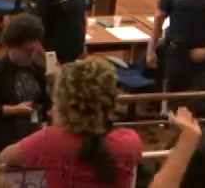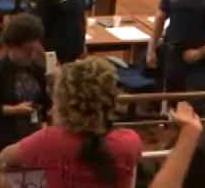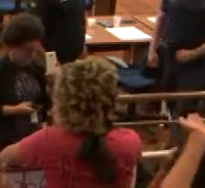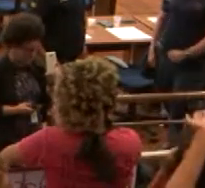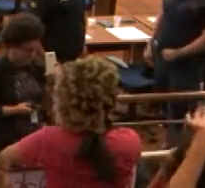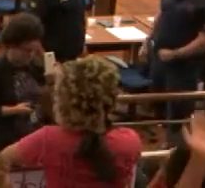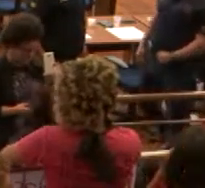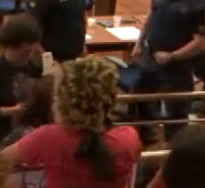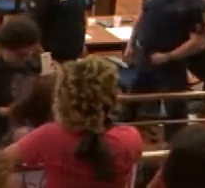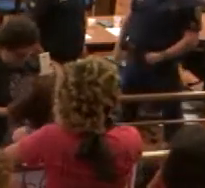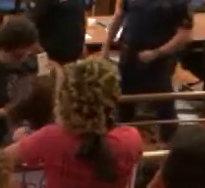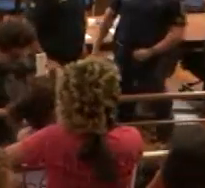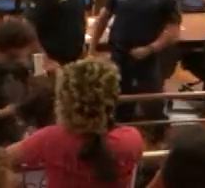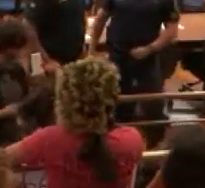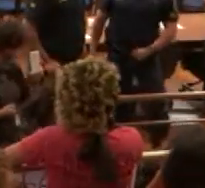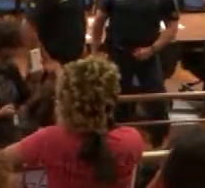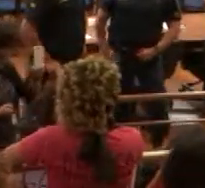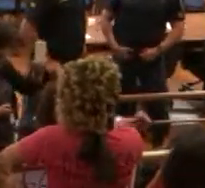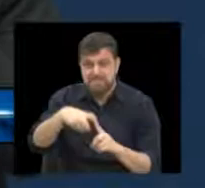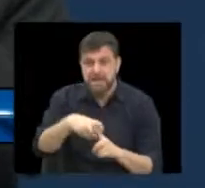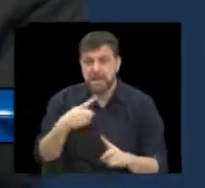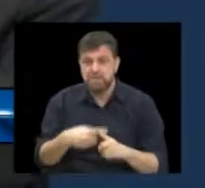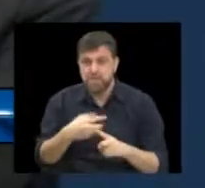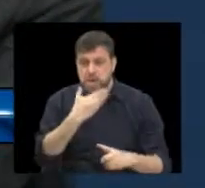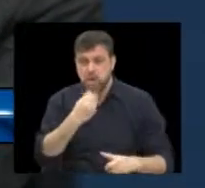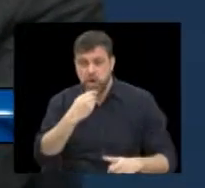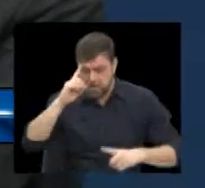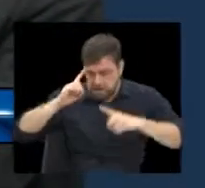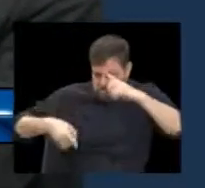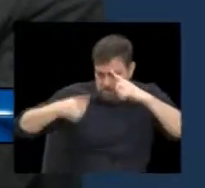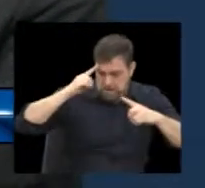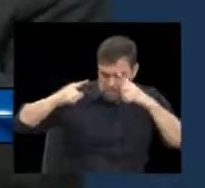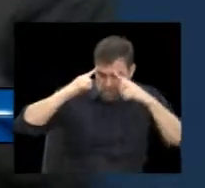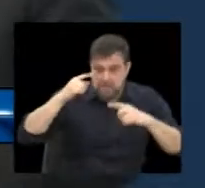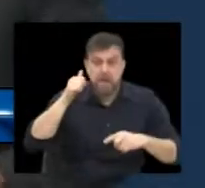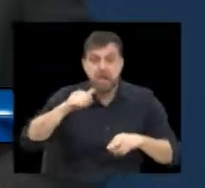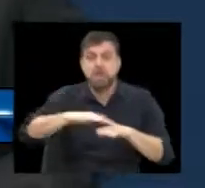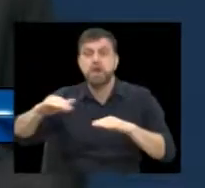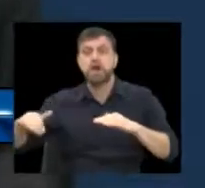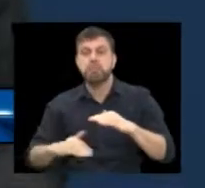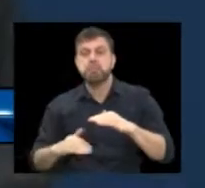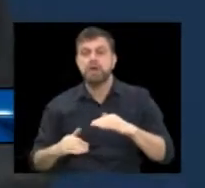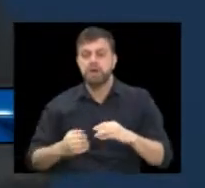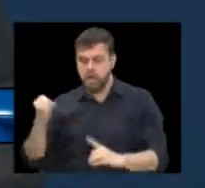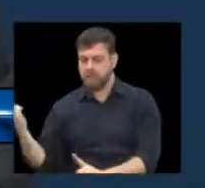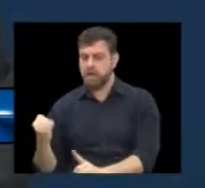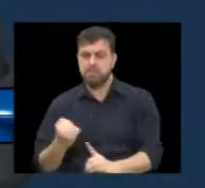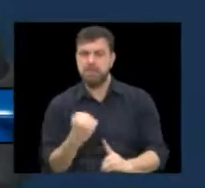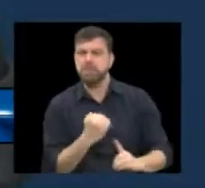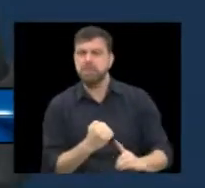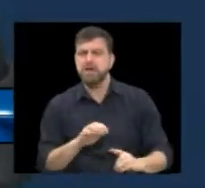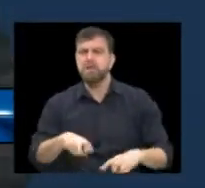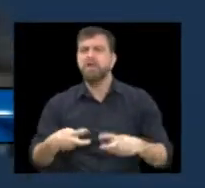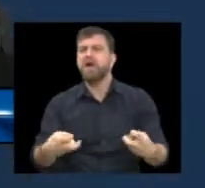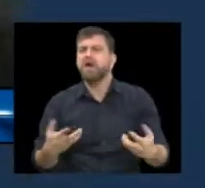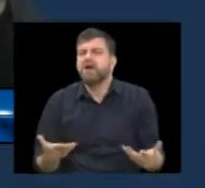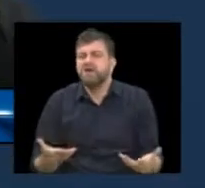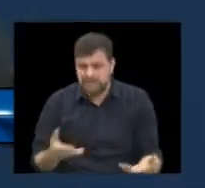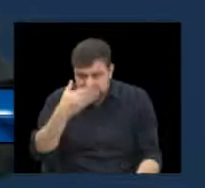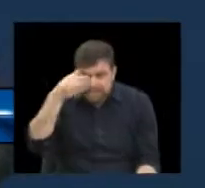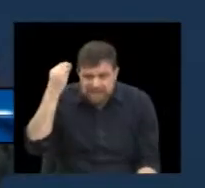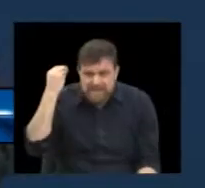votação. Primeiro, o vereador Carlão do PT tentou retirar o projeto de tramitação na Comissão de Constituição e Legalidade, mas ele